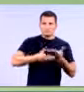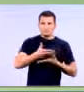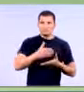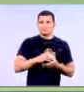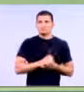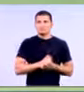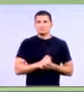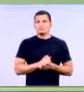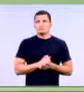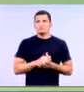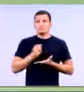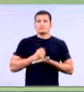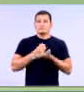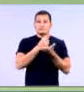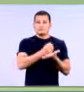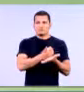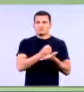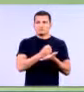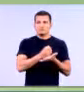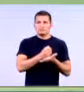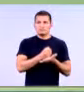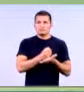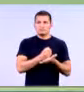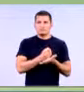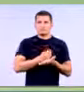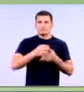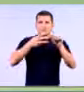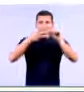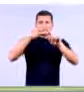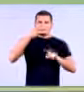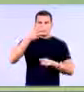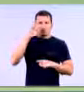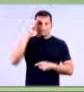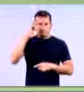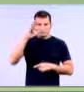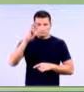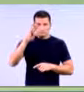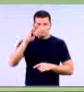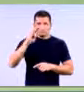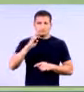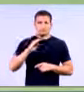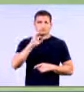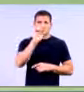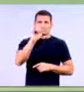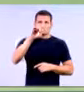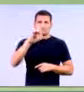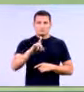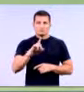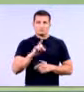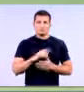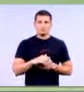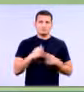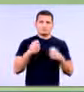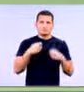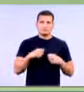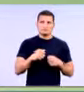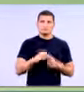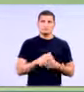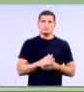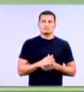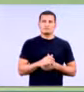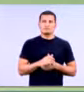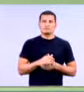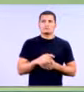e a cooperação. Esses 3 princípios que norteiam a educação à distância, eles devem ser considerados